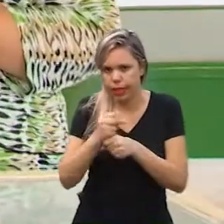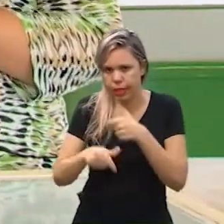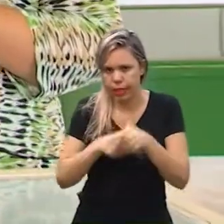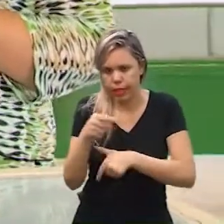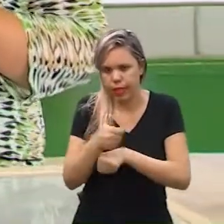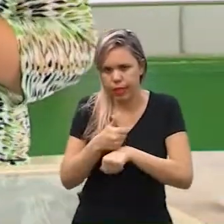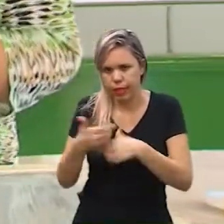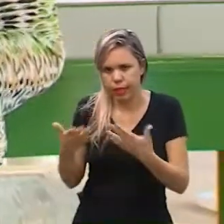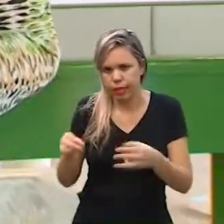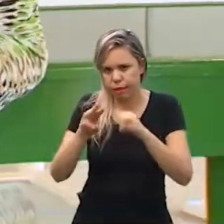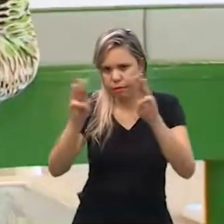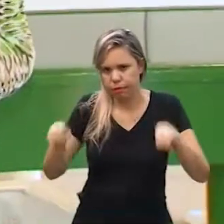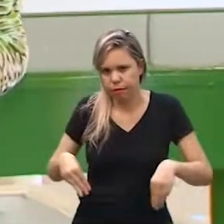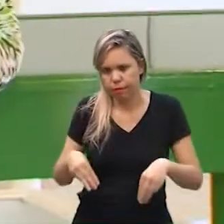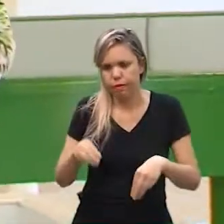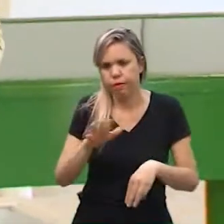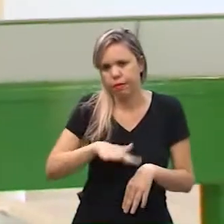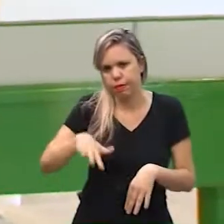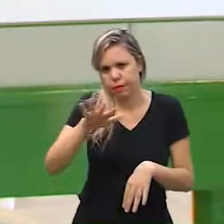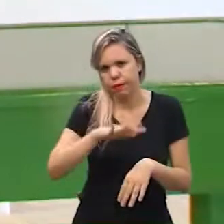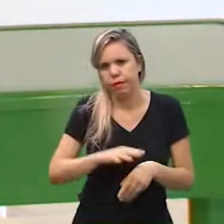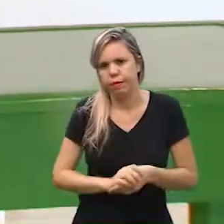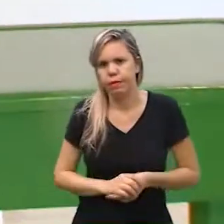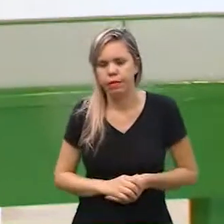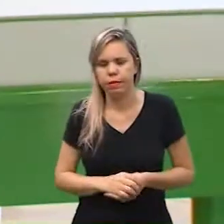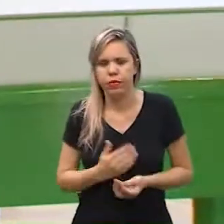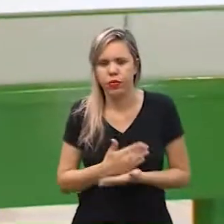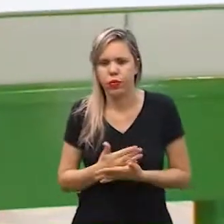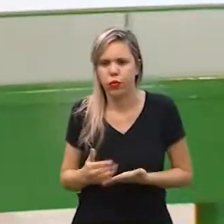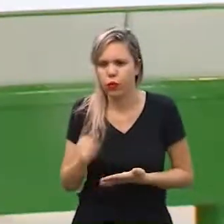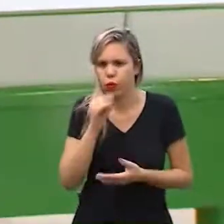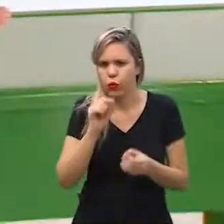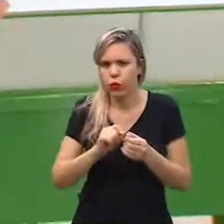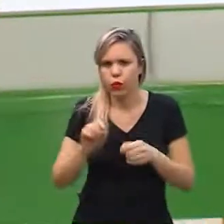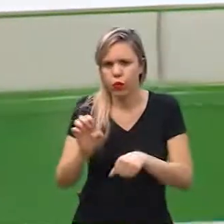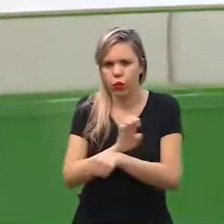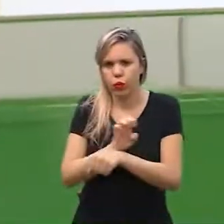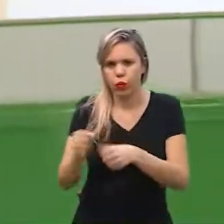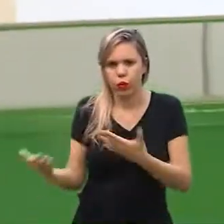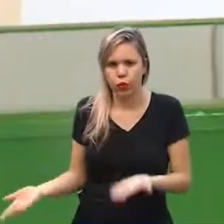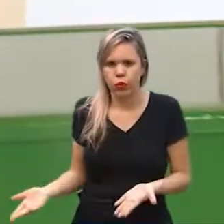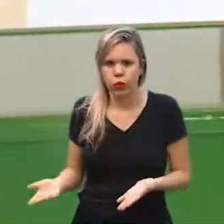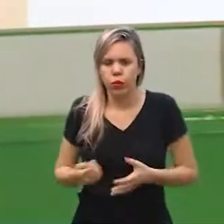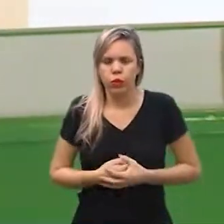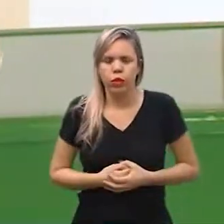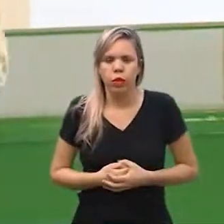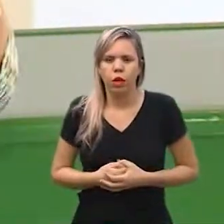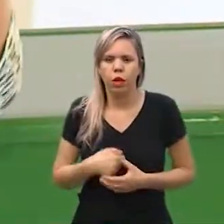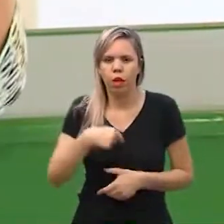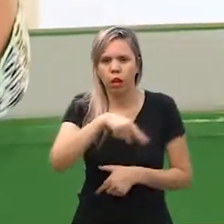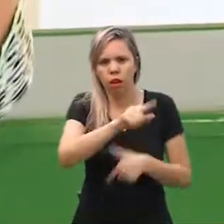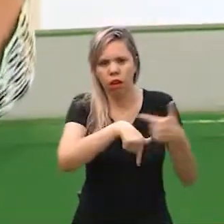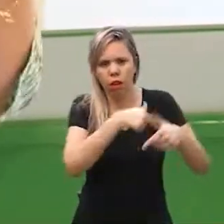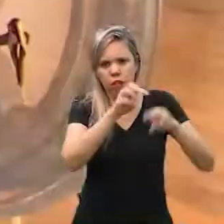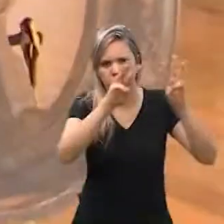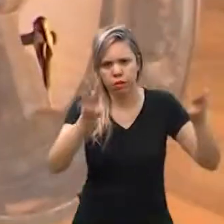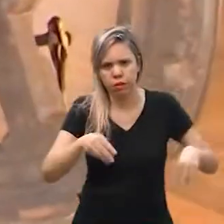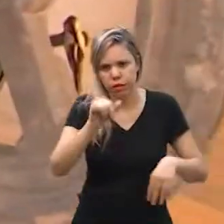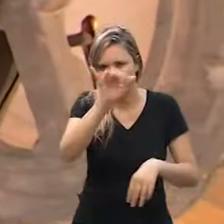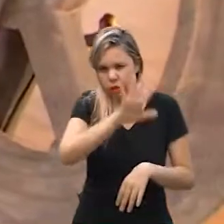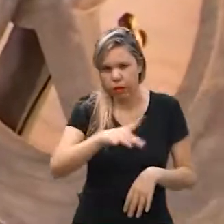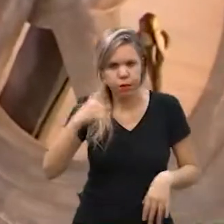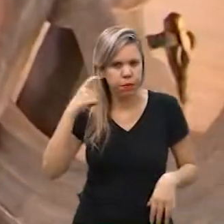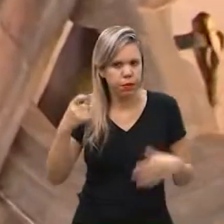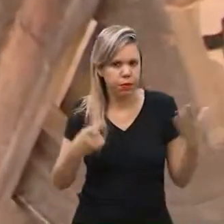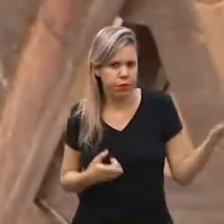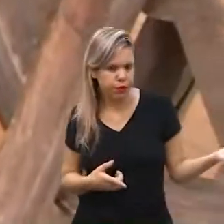que eu trabalho na área de museus. Eu comecei fazendo estágio, né, e eu fui trabalhar no Museu da Imagem e do